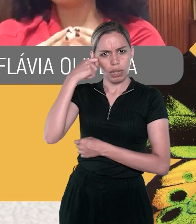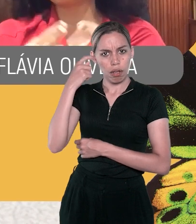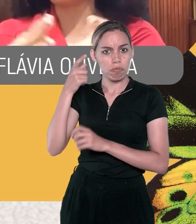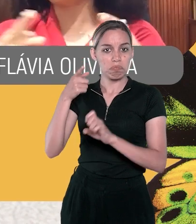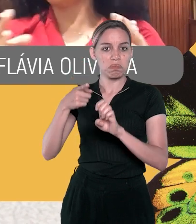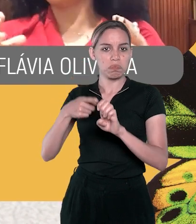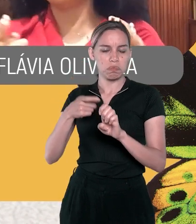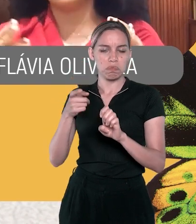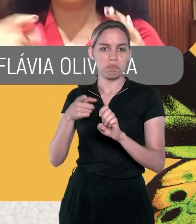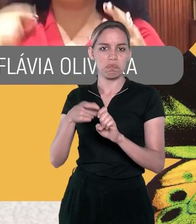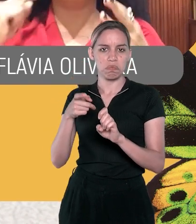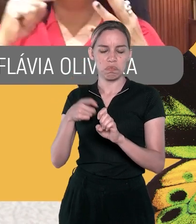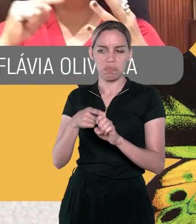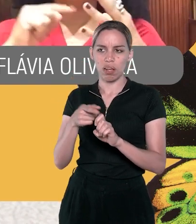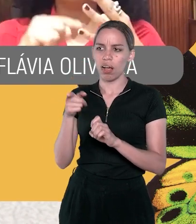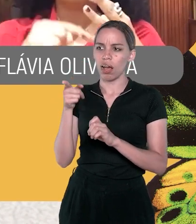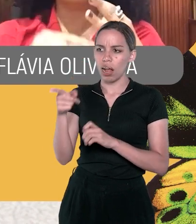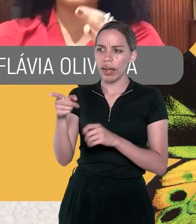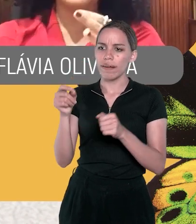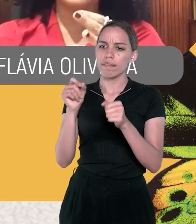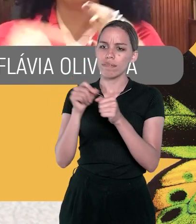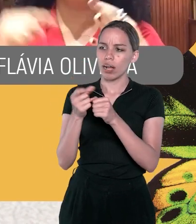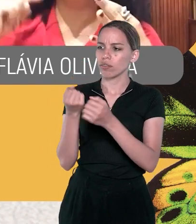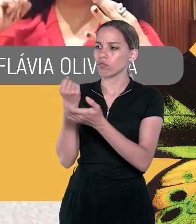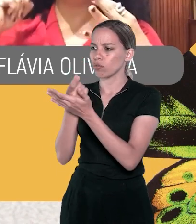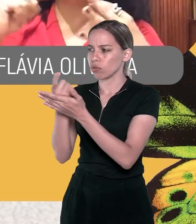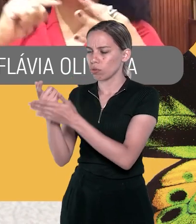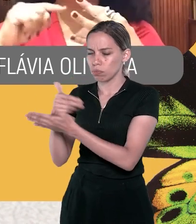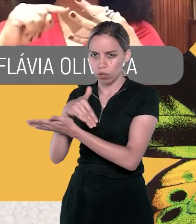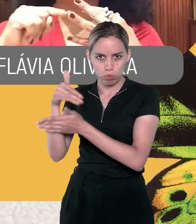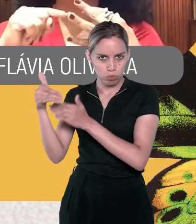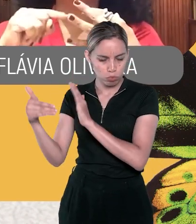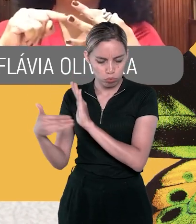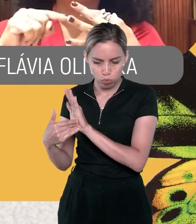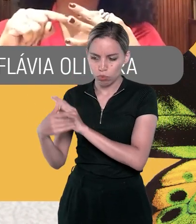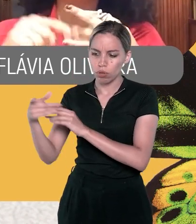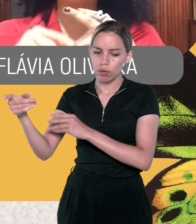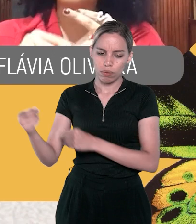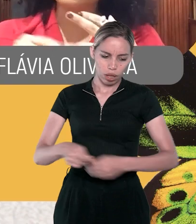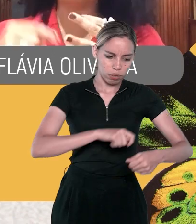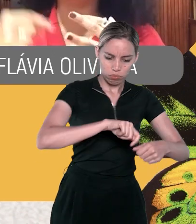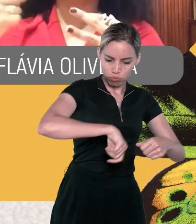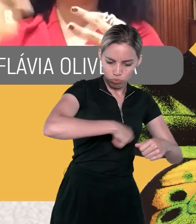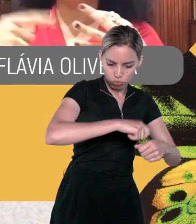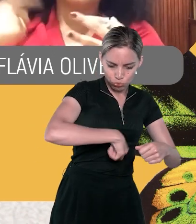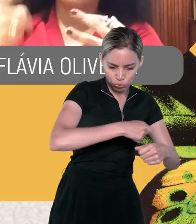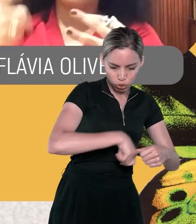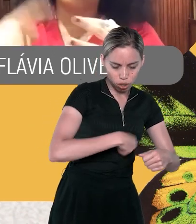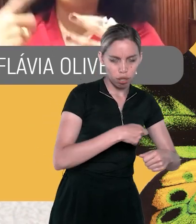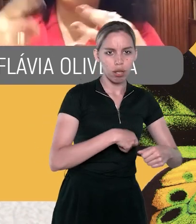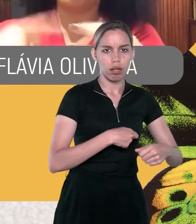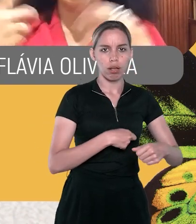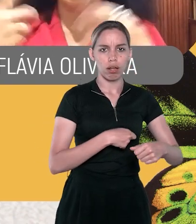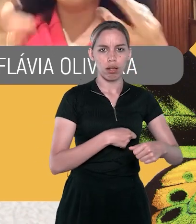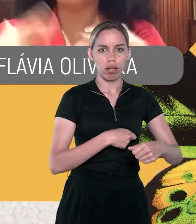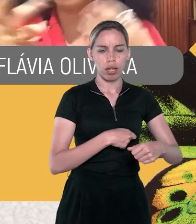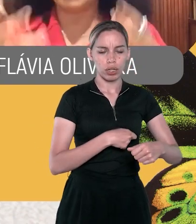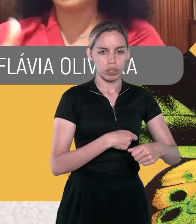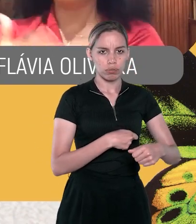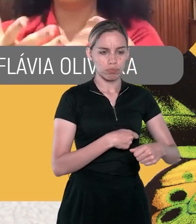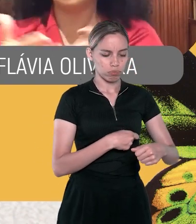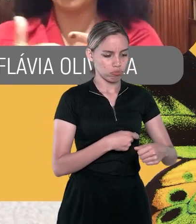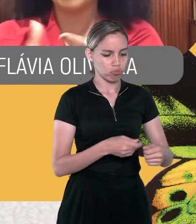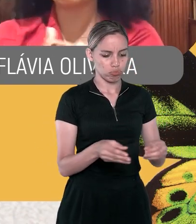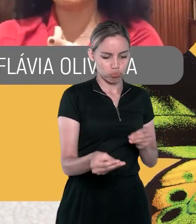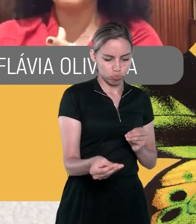um processo completo, né, de compra de matéria-prima, de produção do produto,